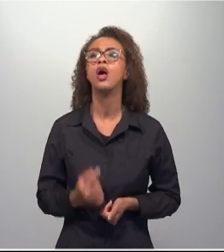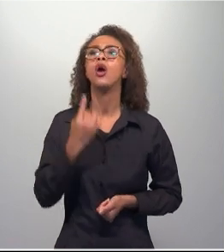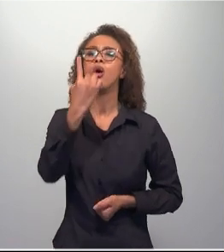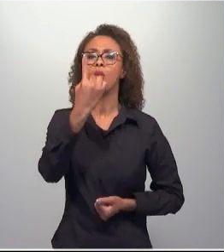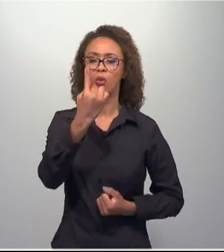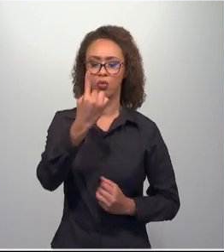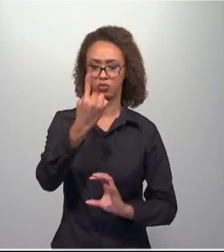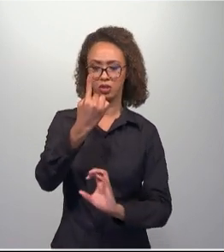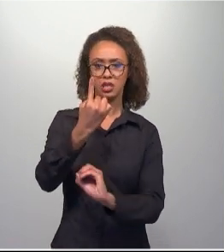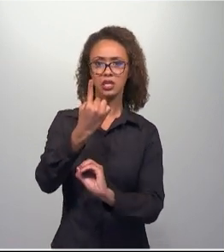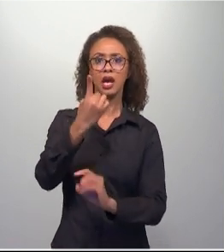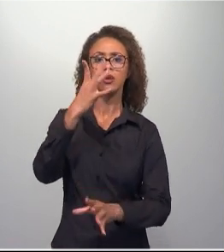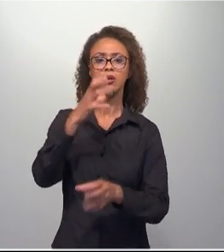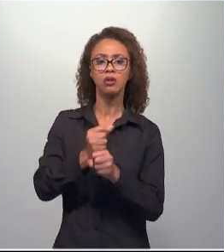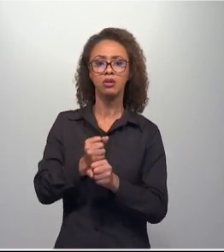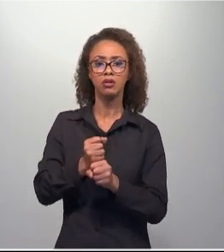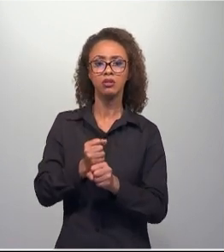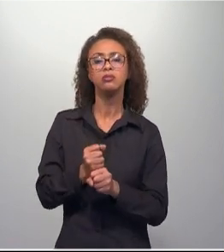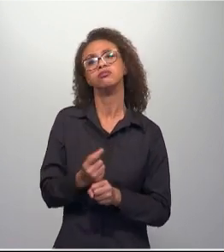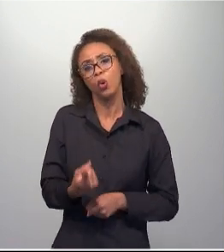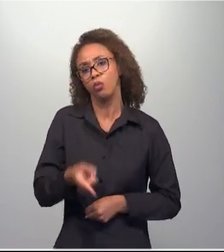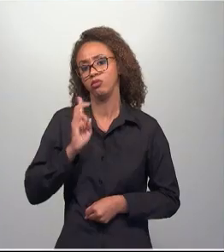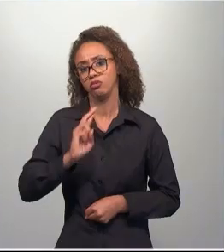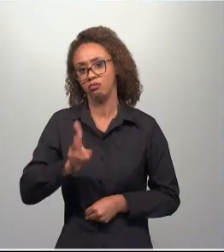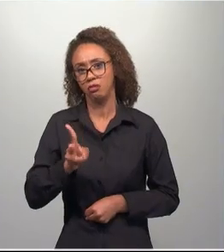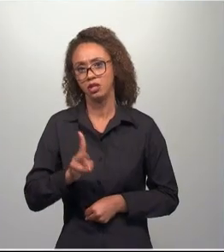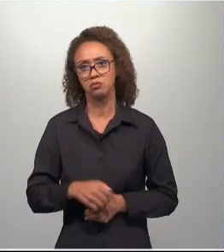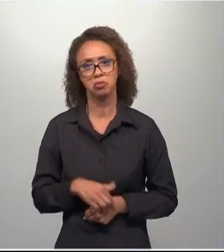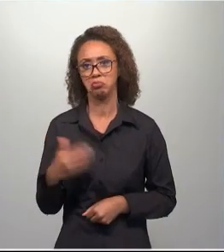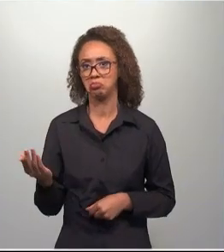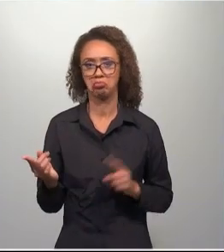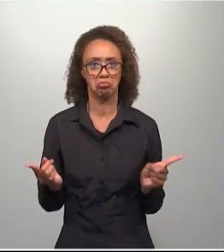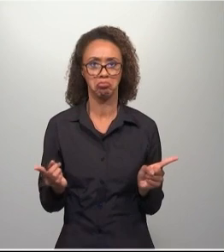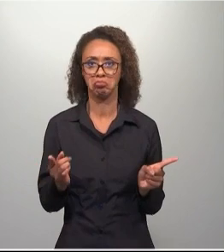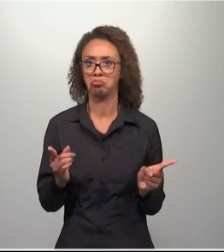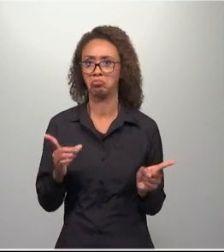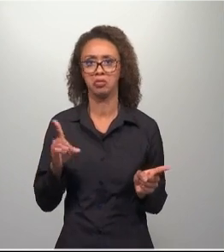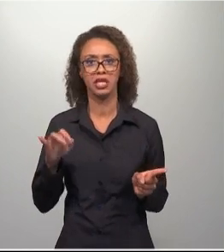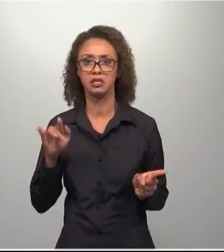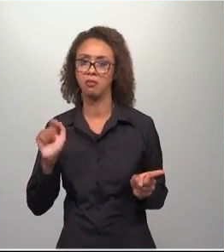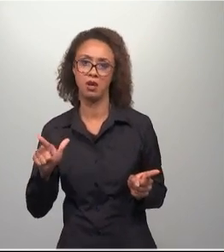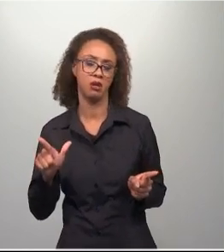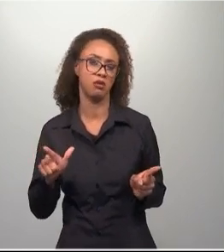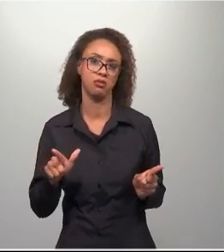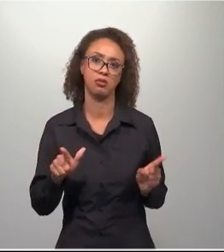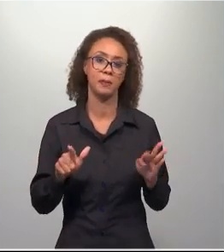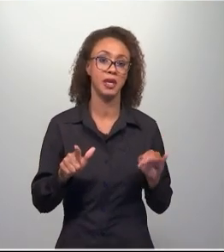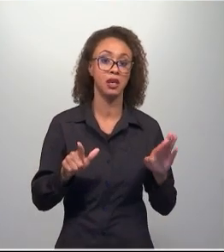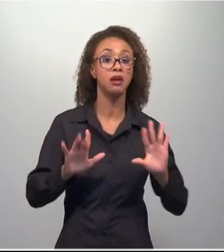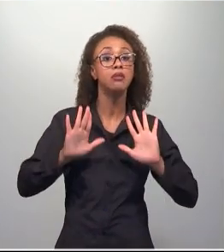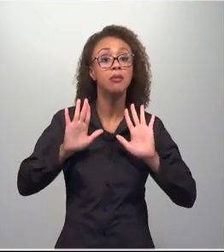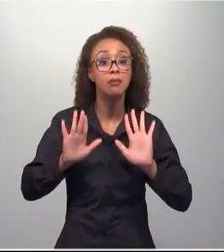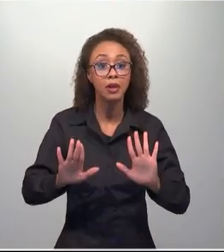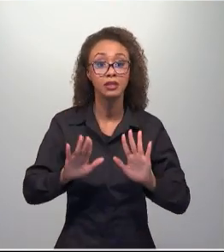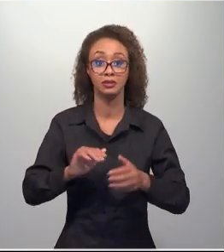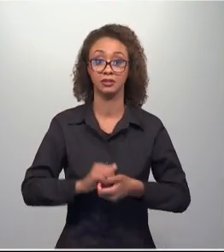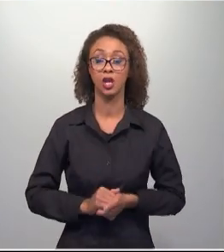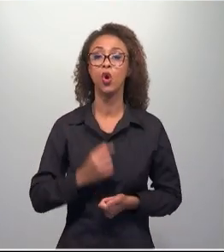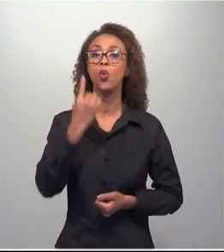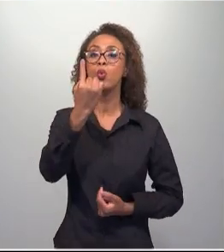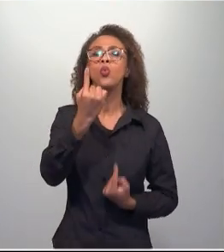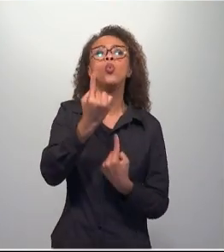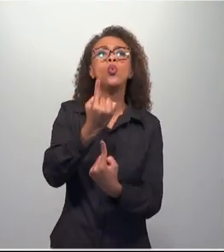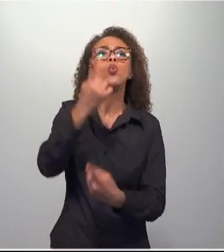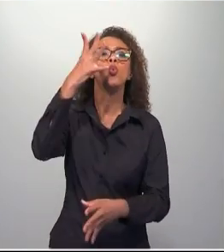um se tivessem desse mal eu teria dois como não tenho esse mal é o meu 0